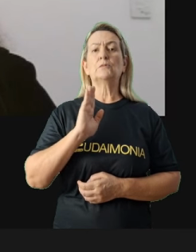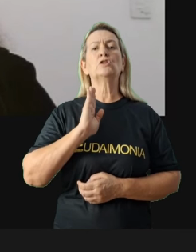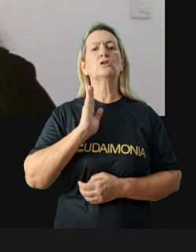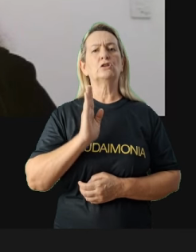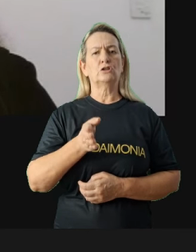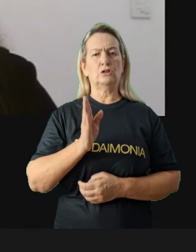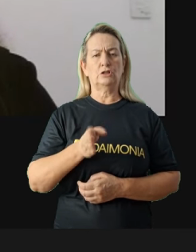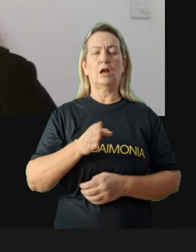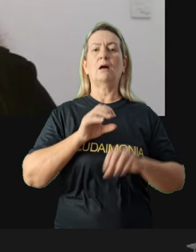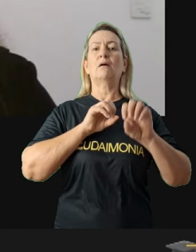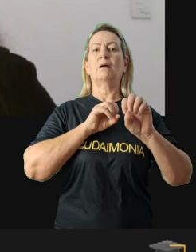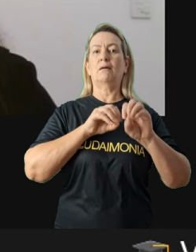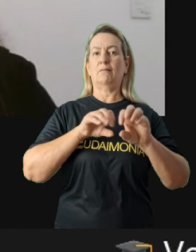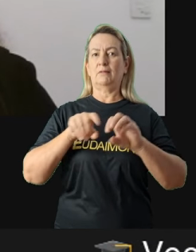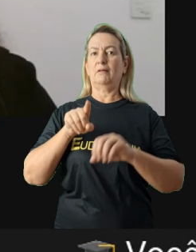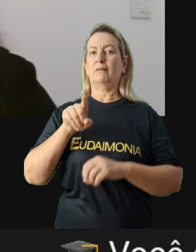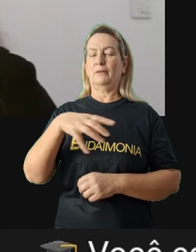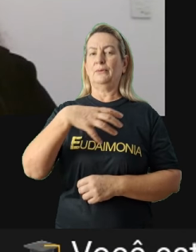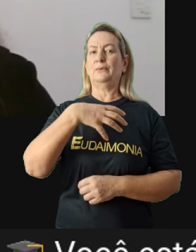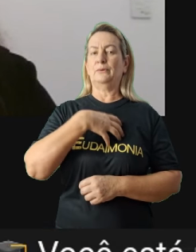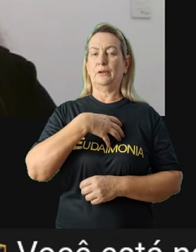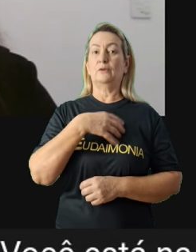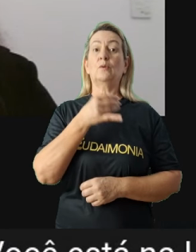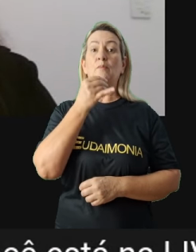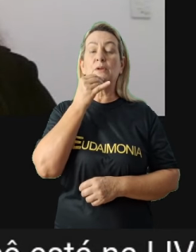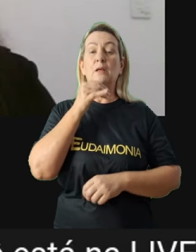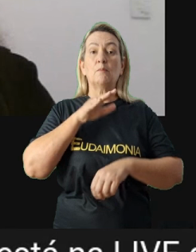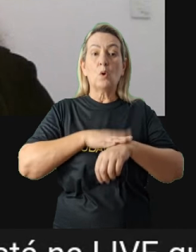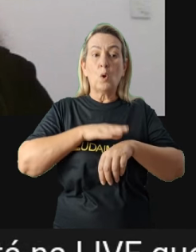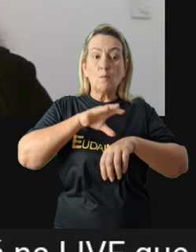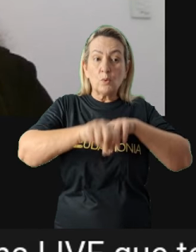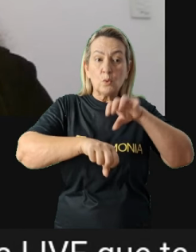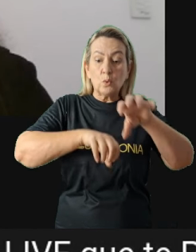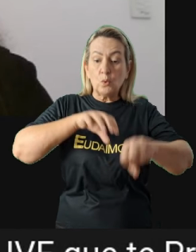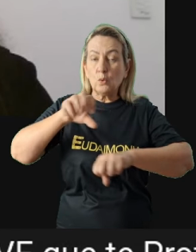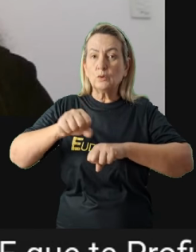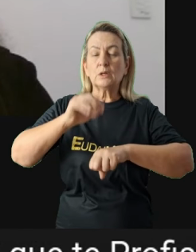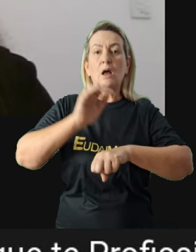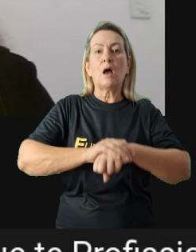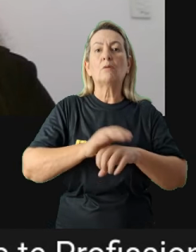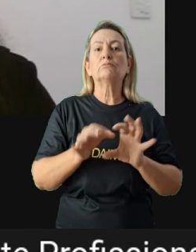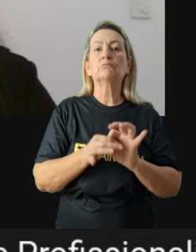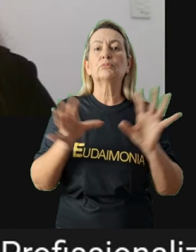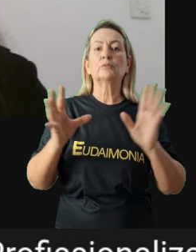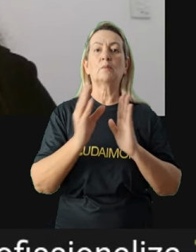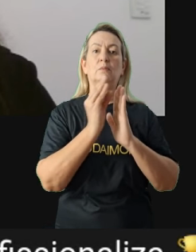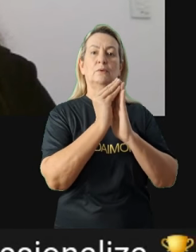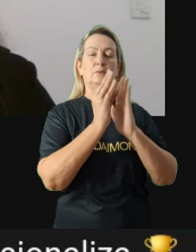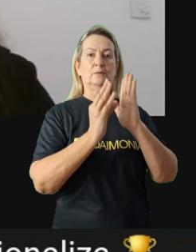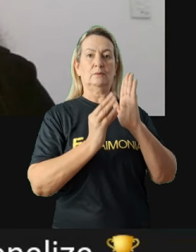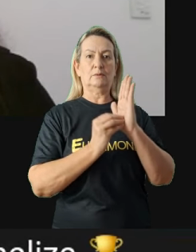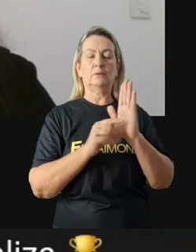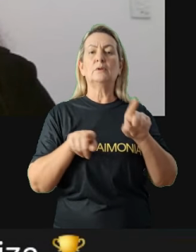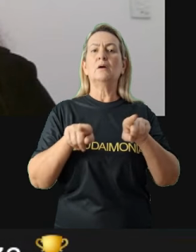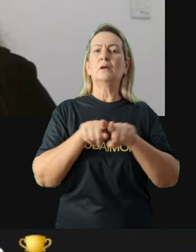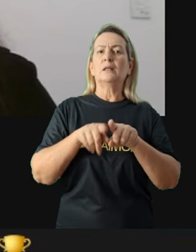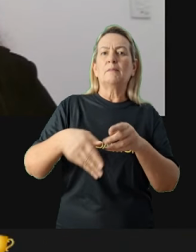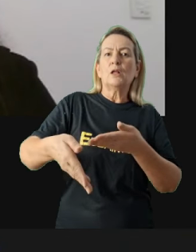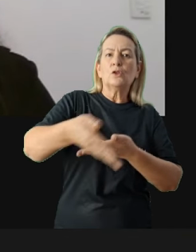EAD, a gente já trabalha isso de uma forma mais intensa. a questão da busca autônoma